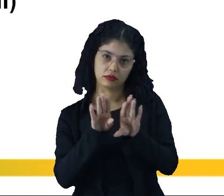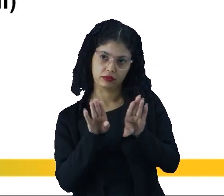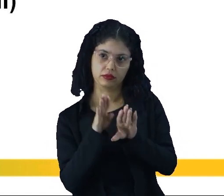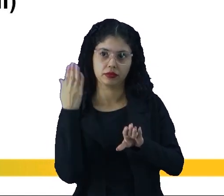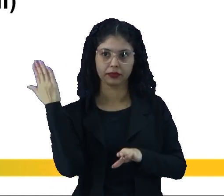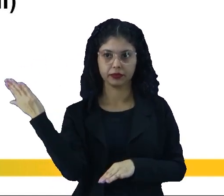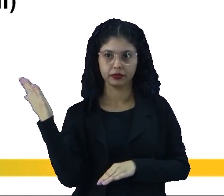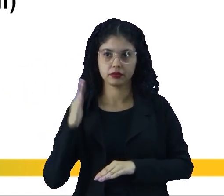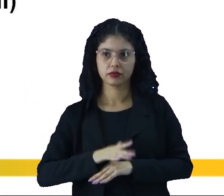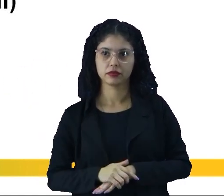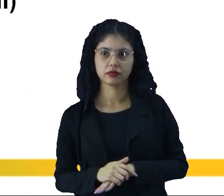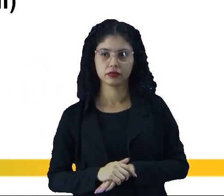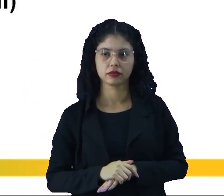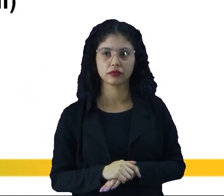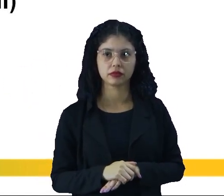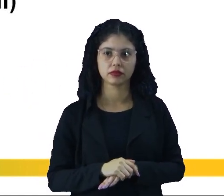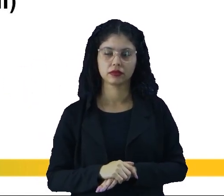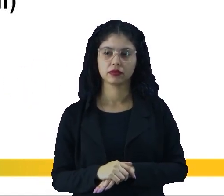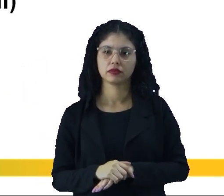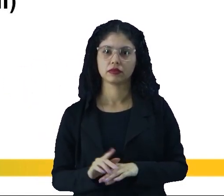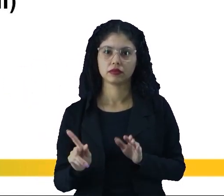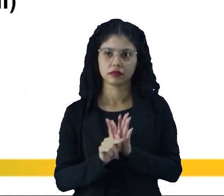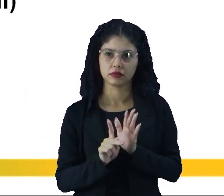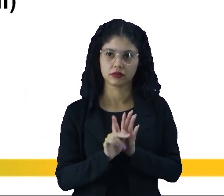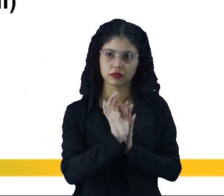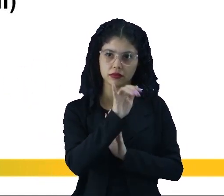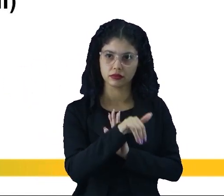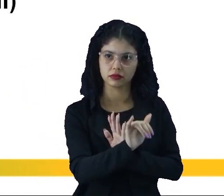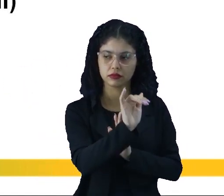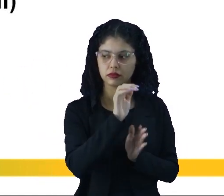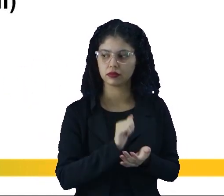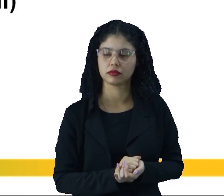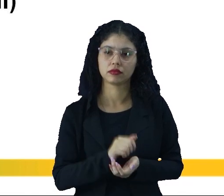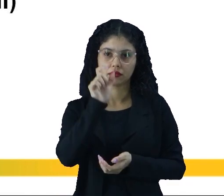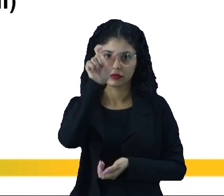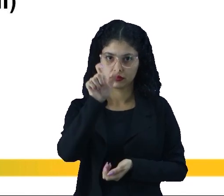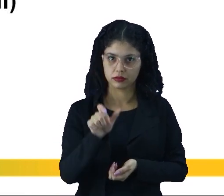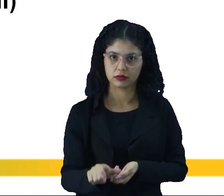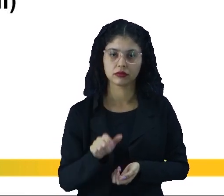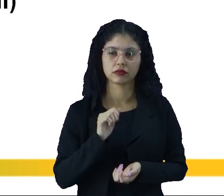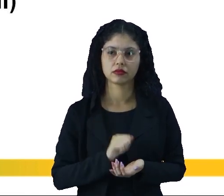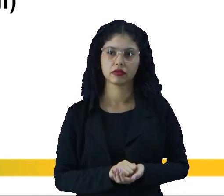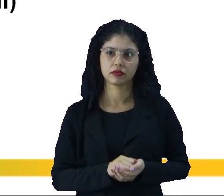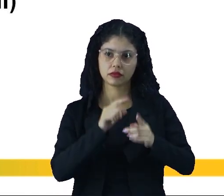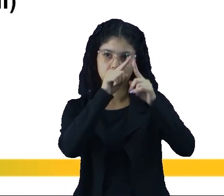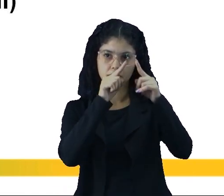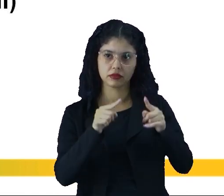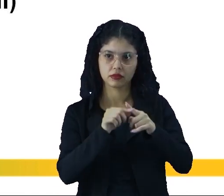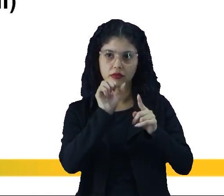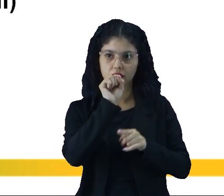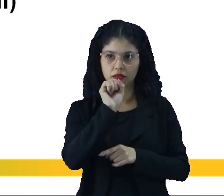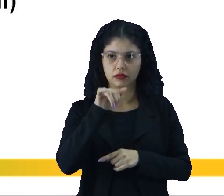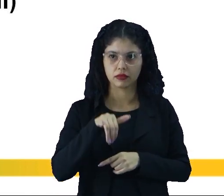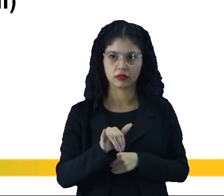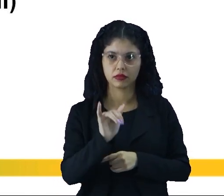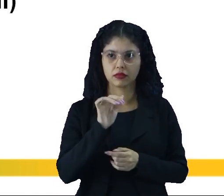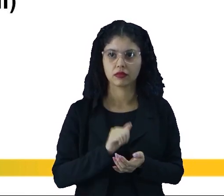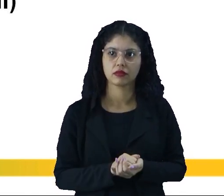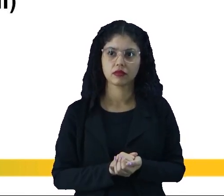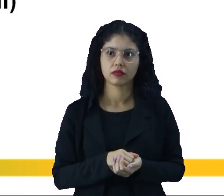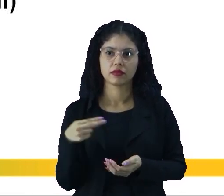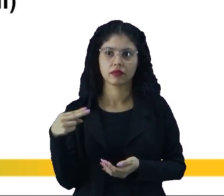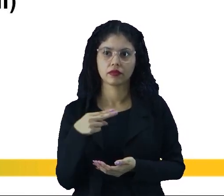ó. Agora nós vamos achar no componente y, que é na vertical. Então, ΔSy é